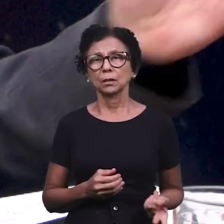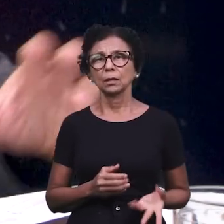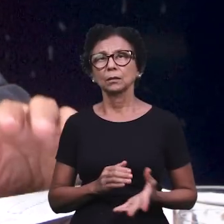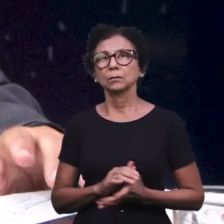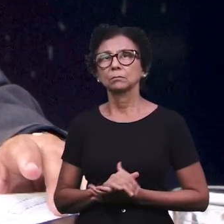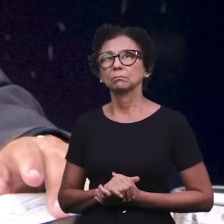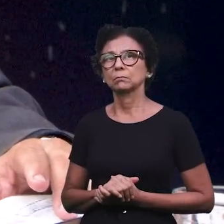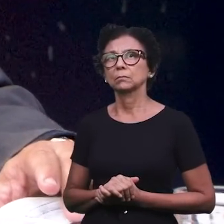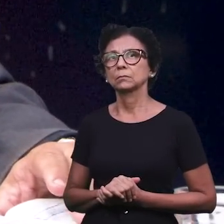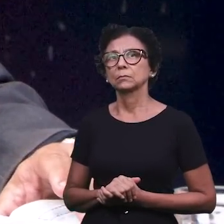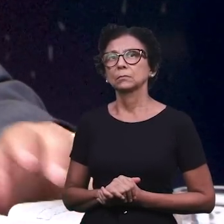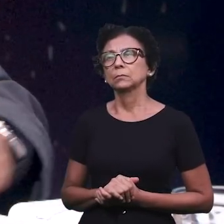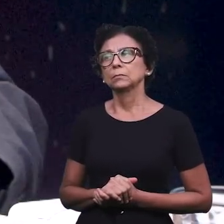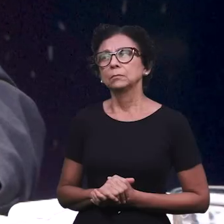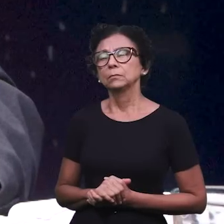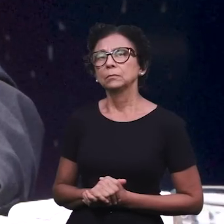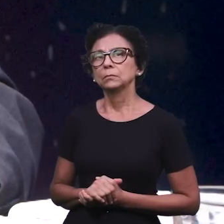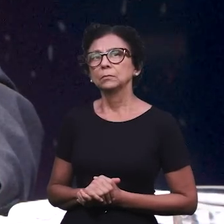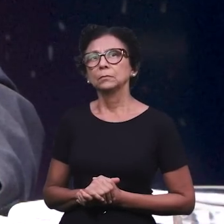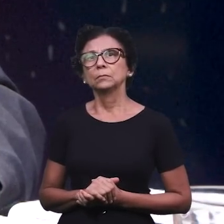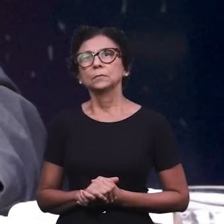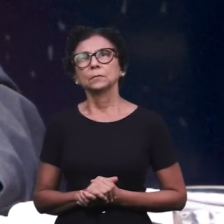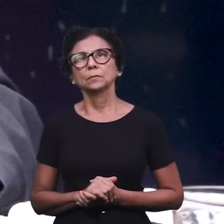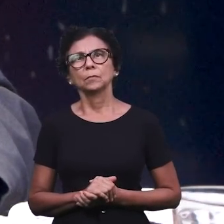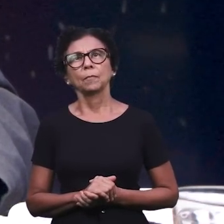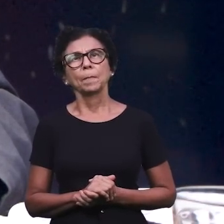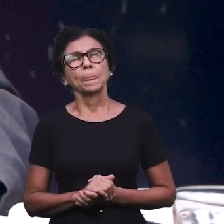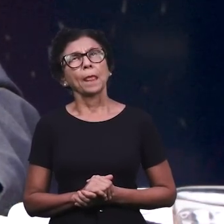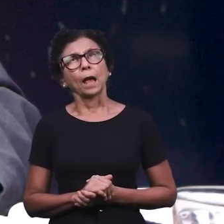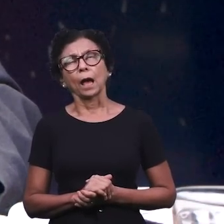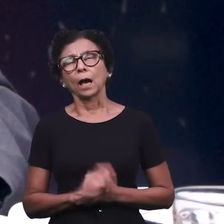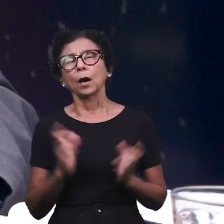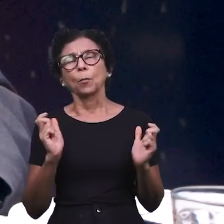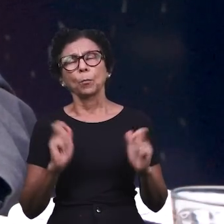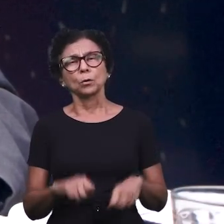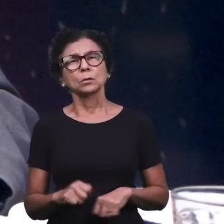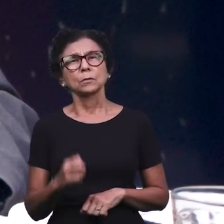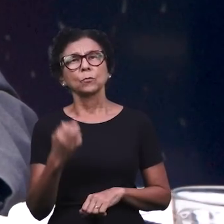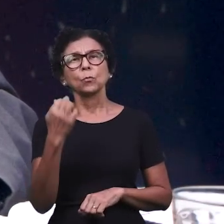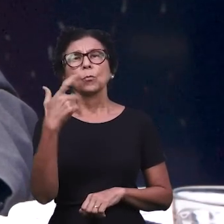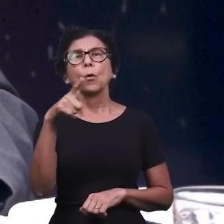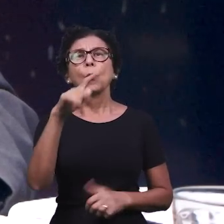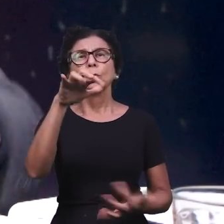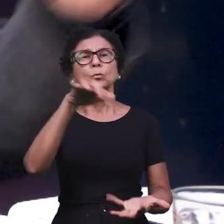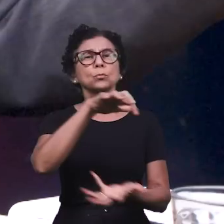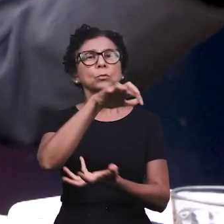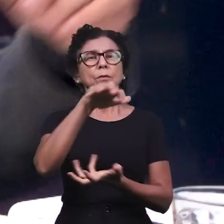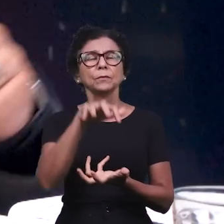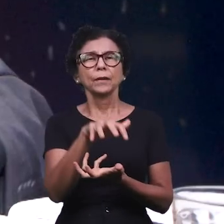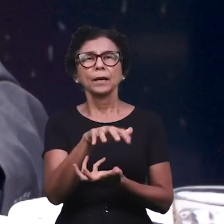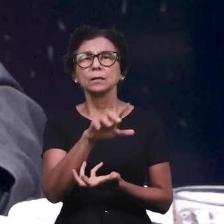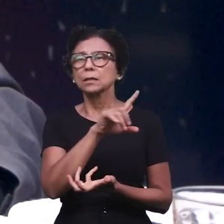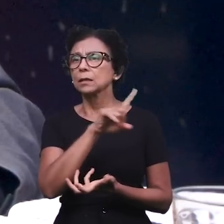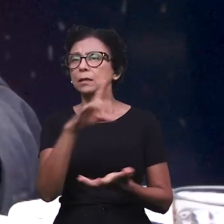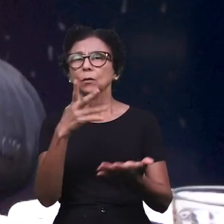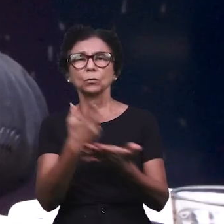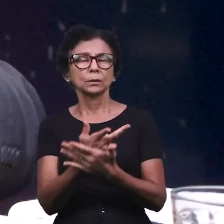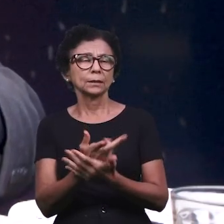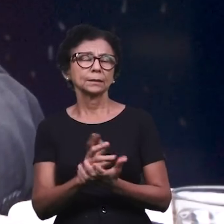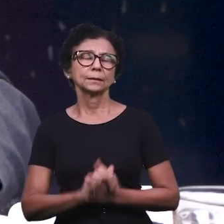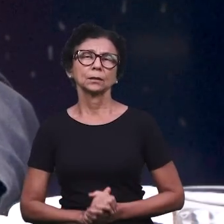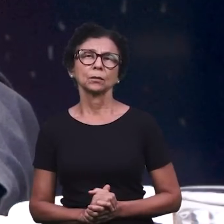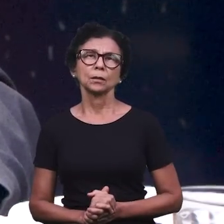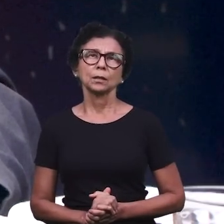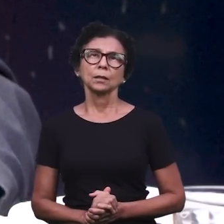pode acontecer de forma aleatória em outros universos. Pode ter outros universos que isso não aconteceu. E o que o